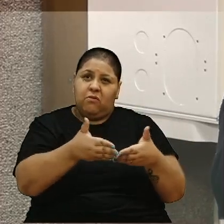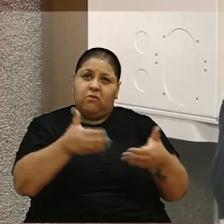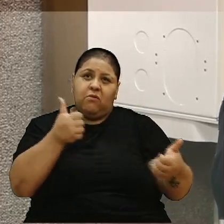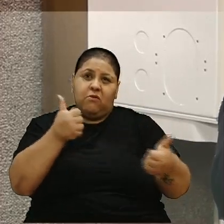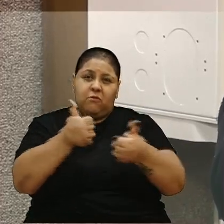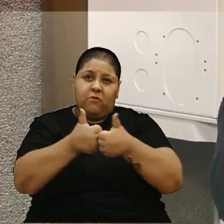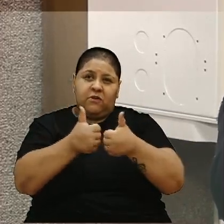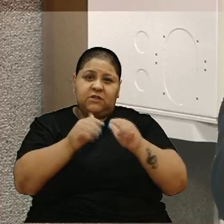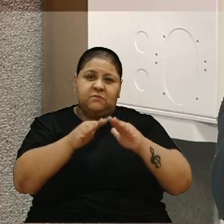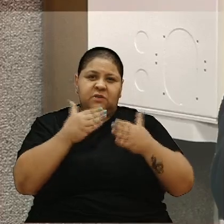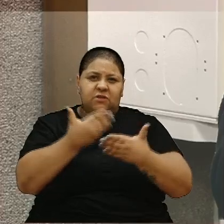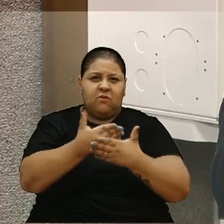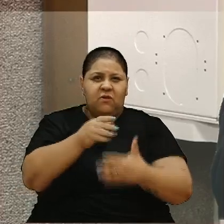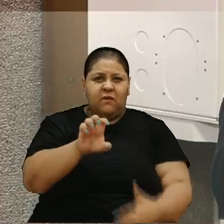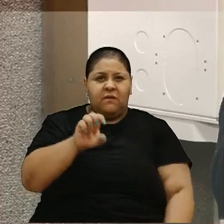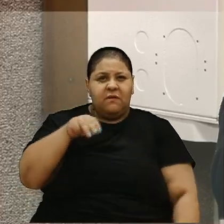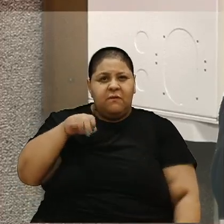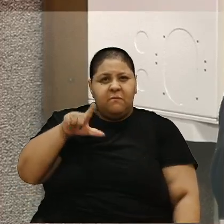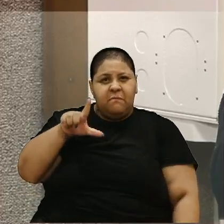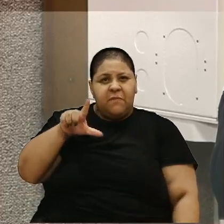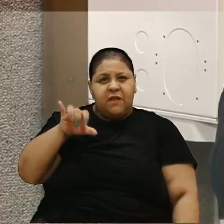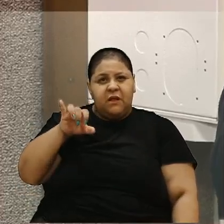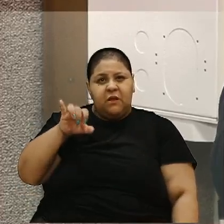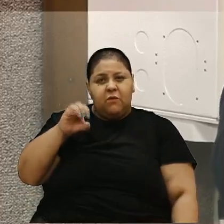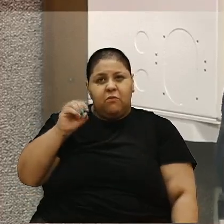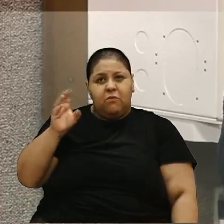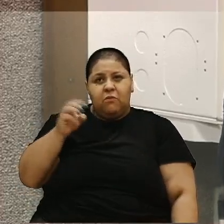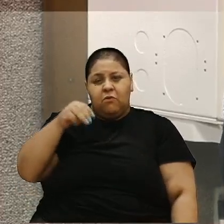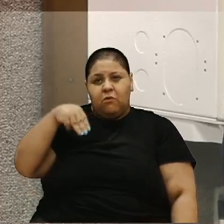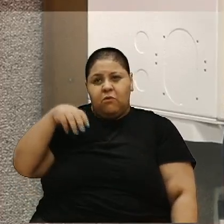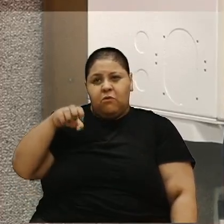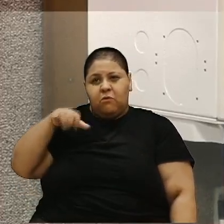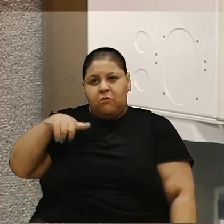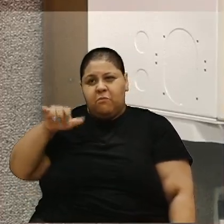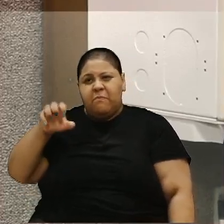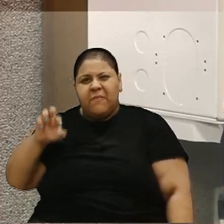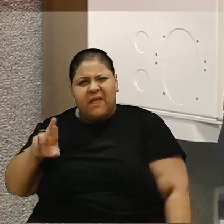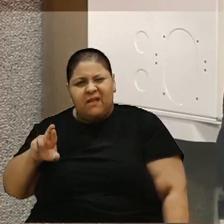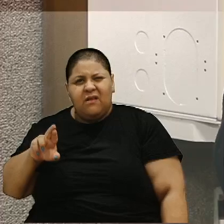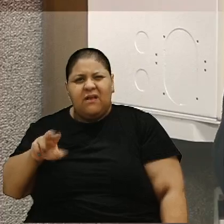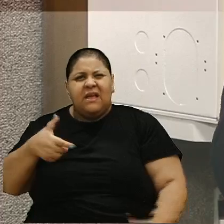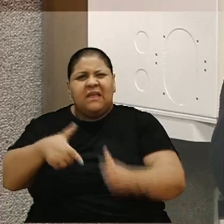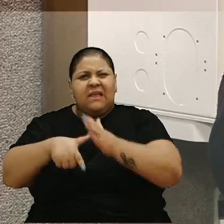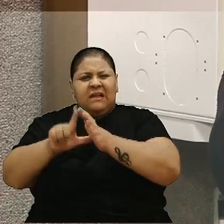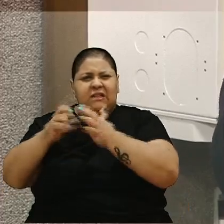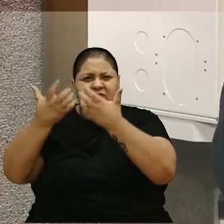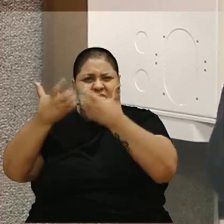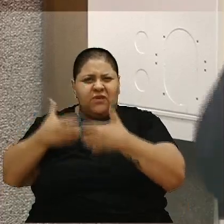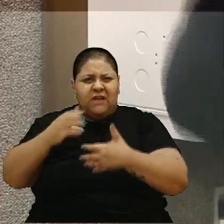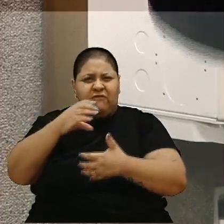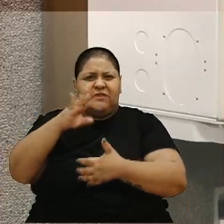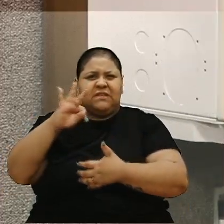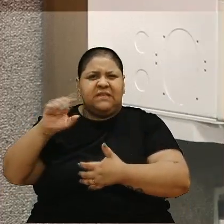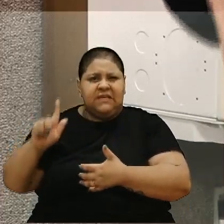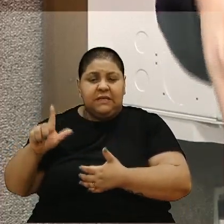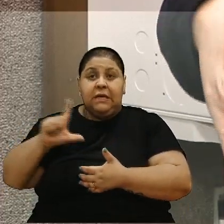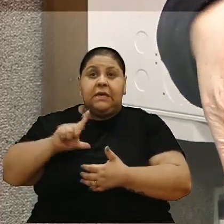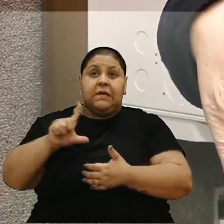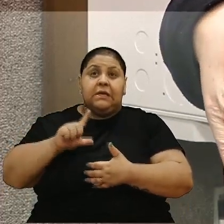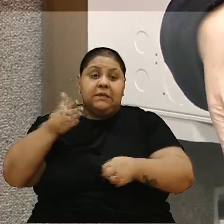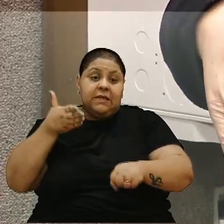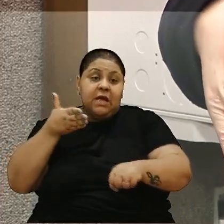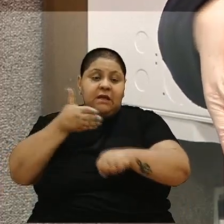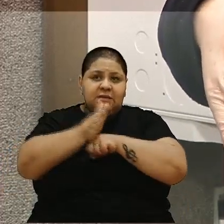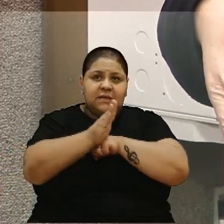Emílio Meyer, aí a entrada, onde tem aquele pavilhão que funcionava ali, um CTG, alguma coisa assim. Ele tem acesso à parte